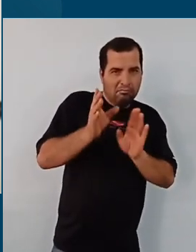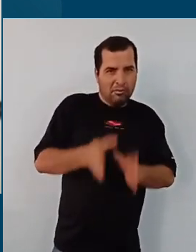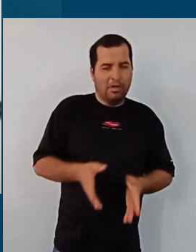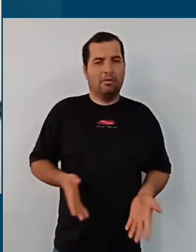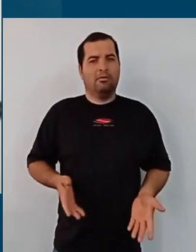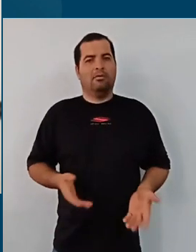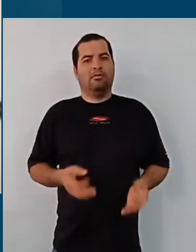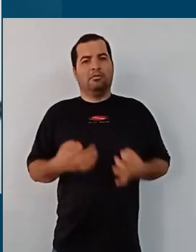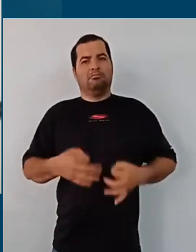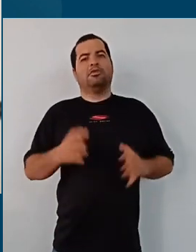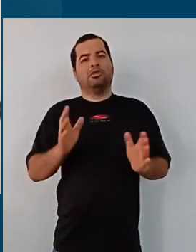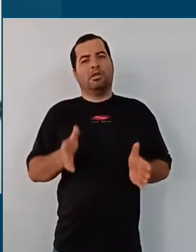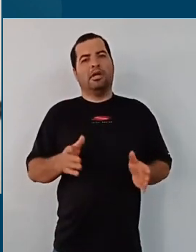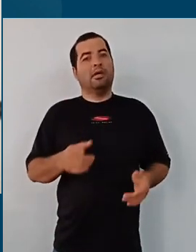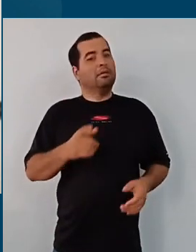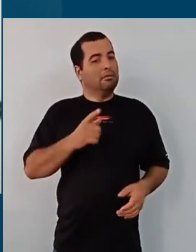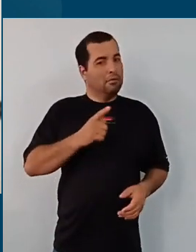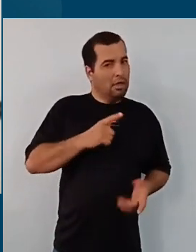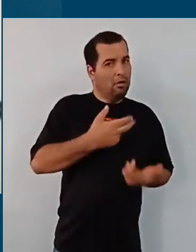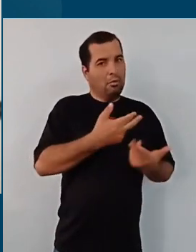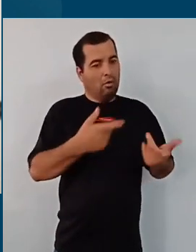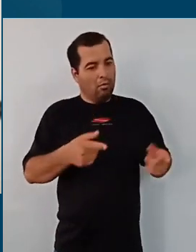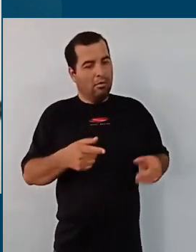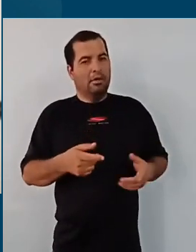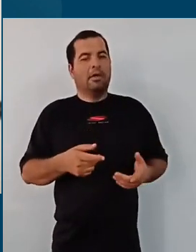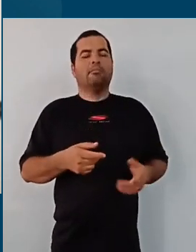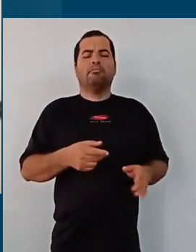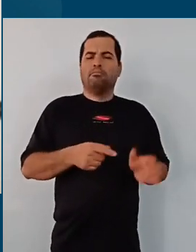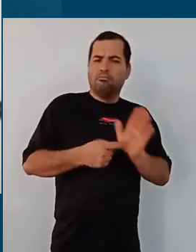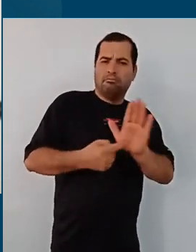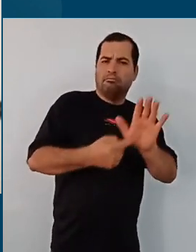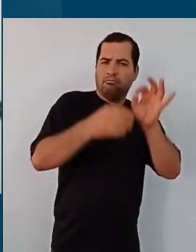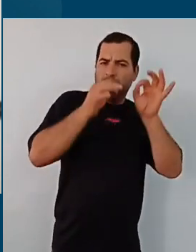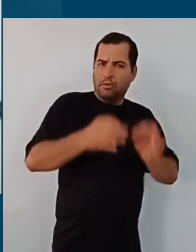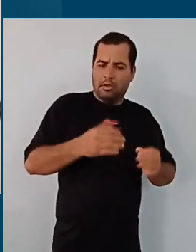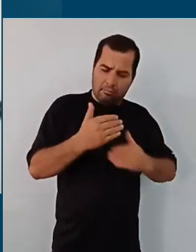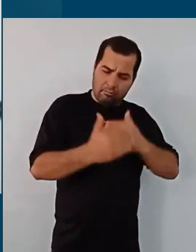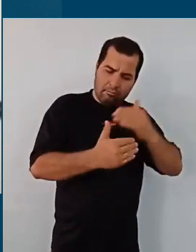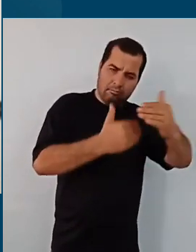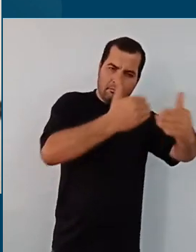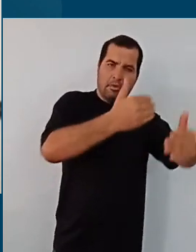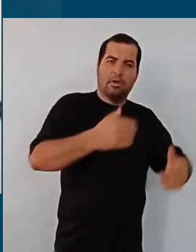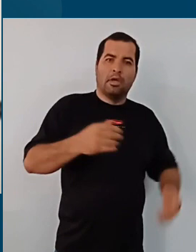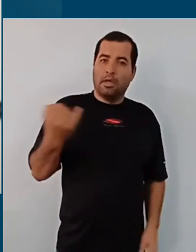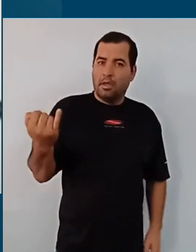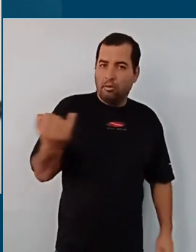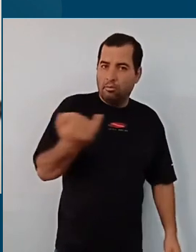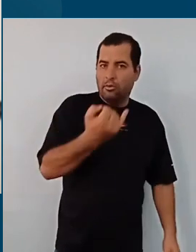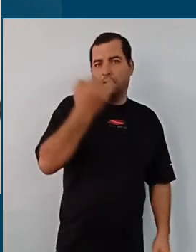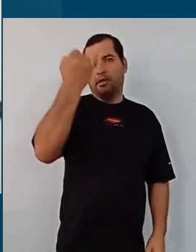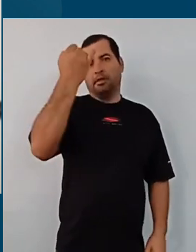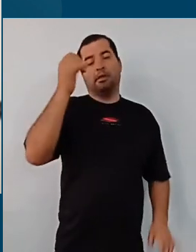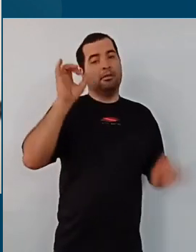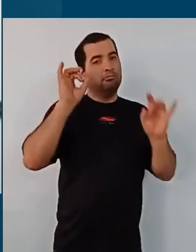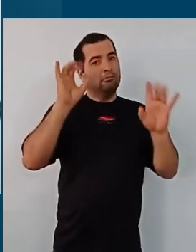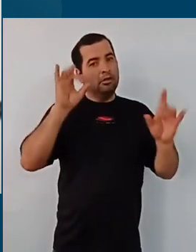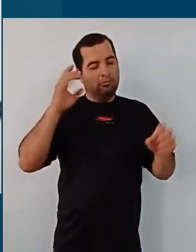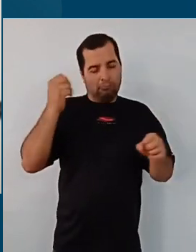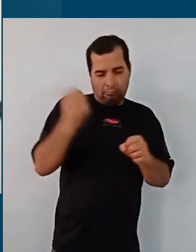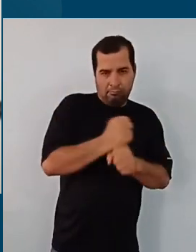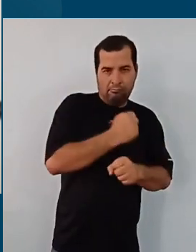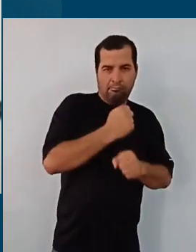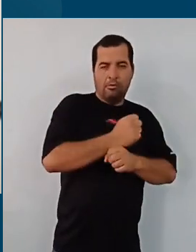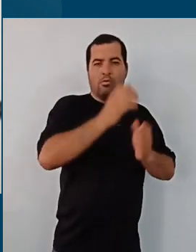as reflexões, as críticas, dentro desse processo muito importante, muito único até, de